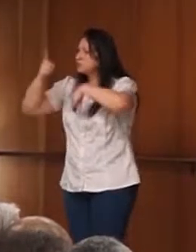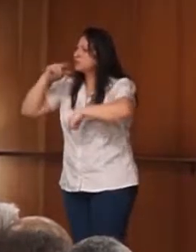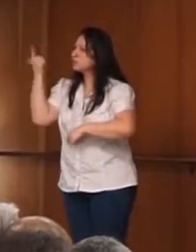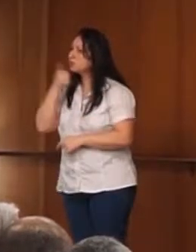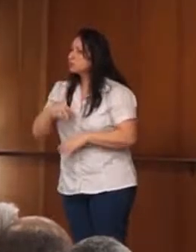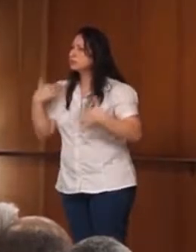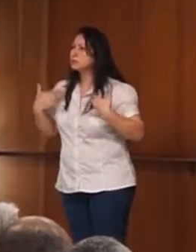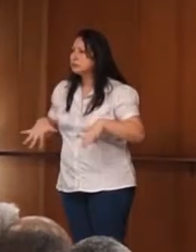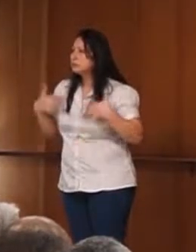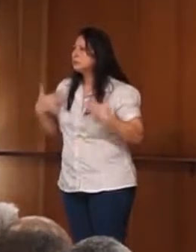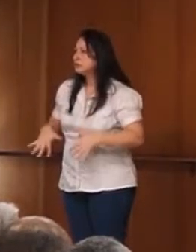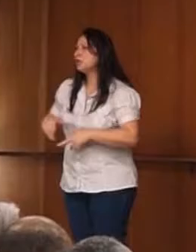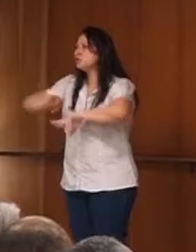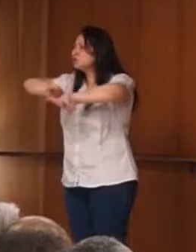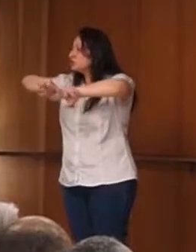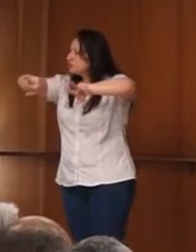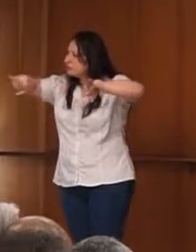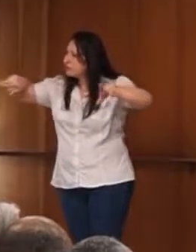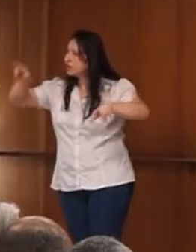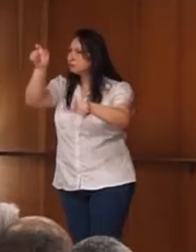de diferentes etnias,